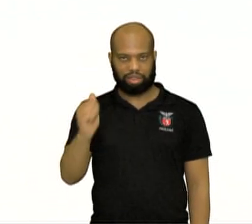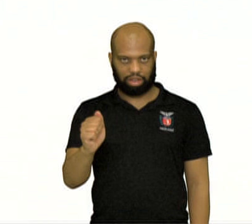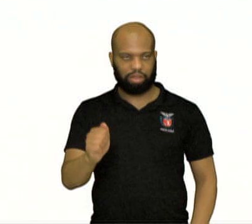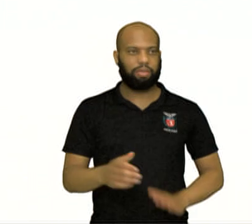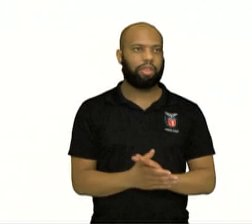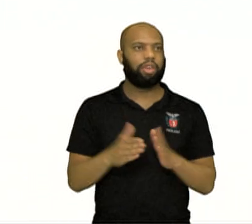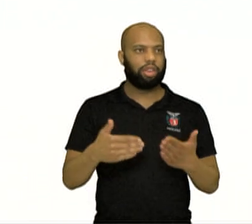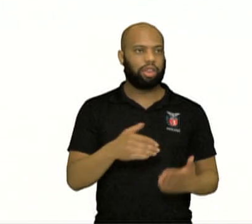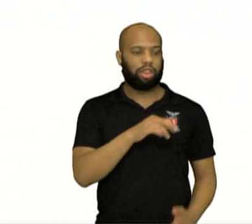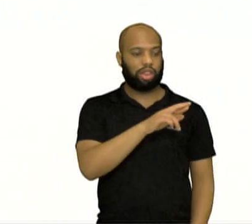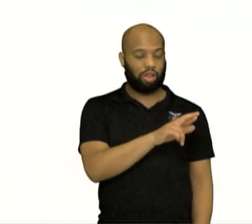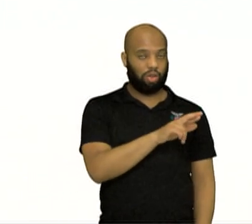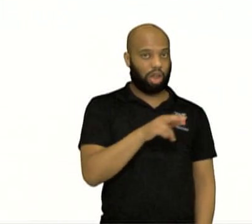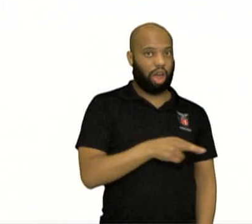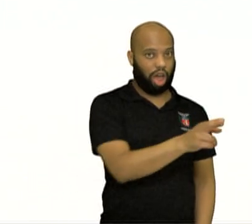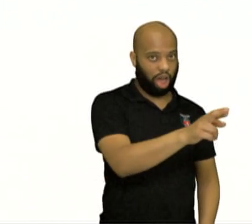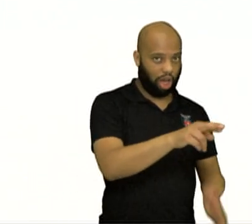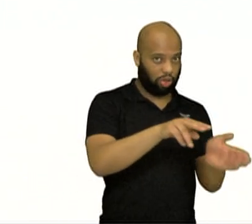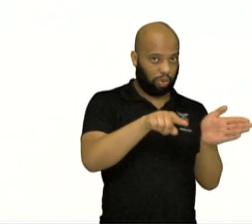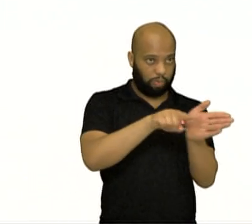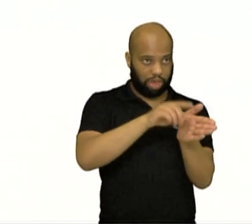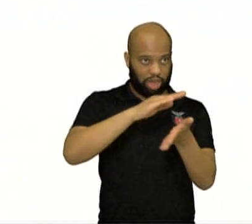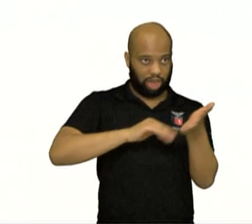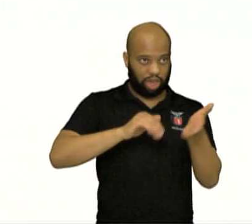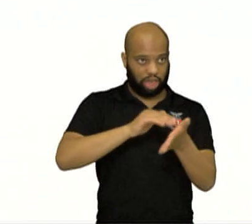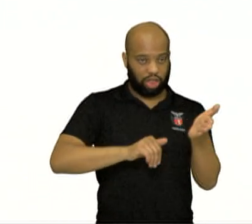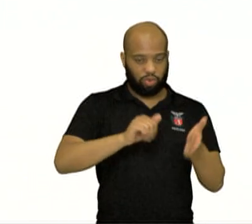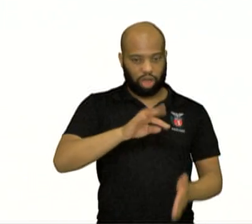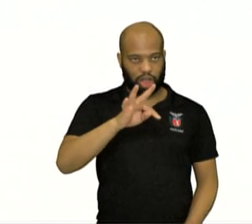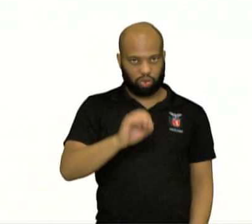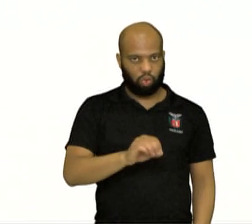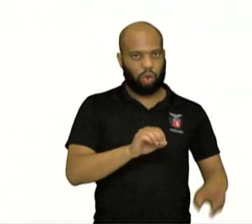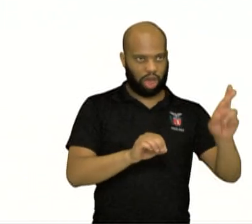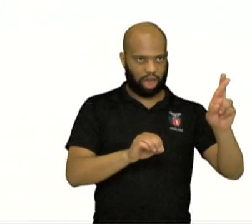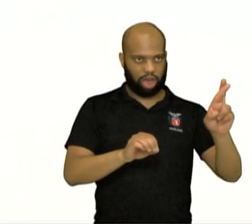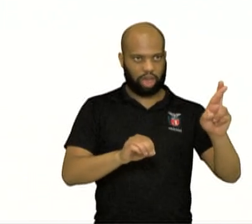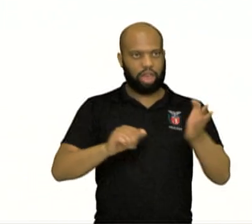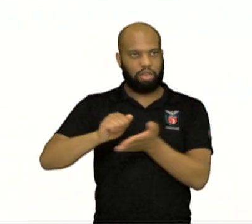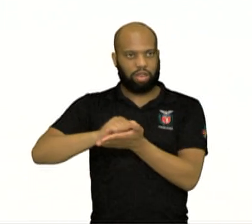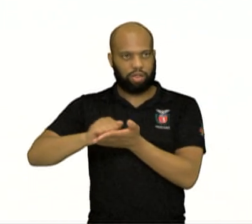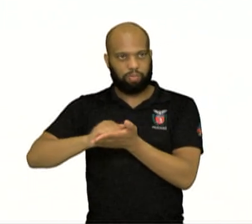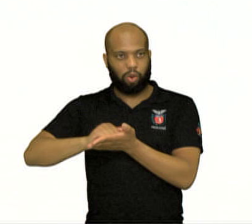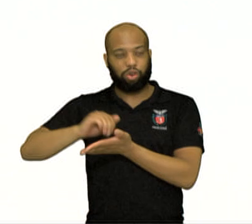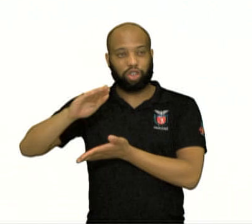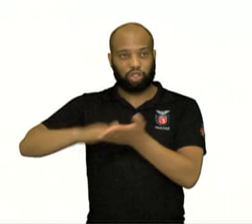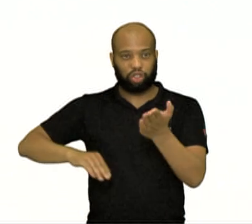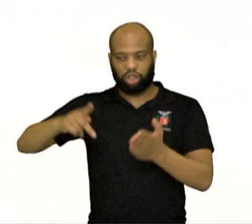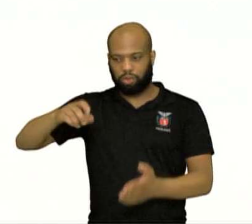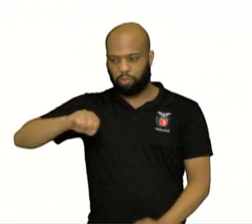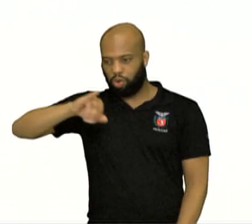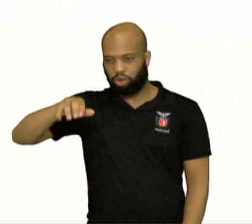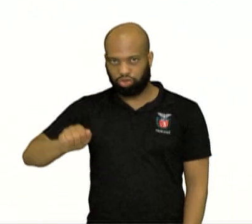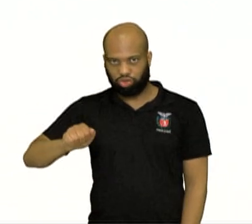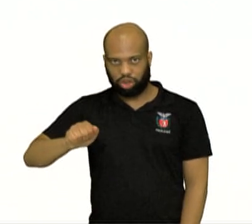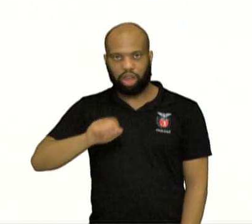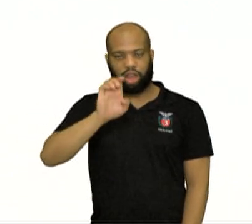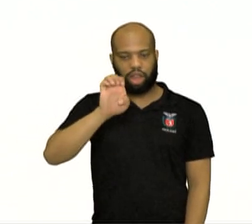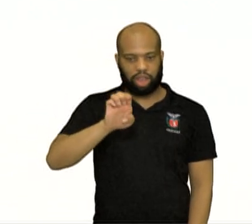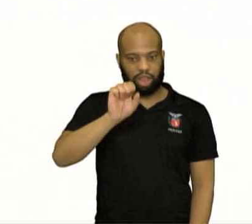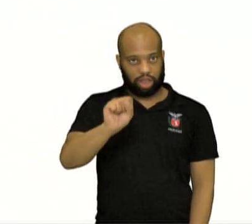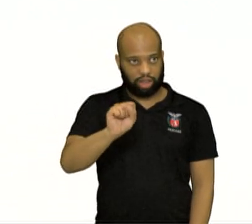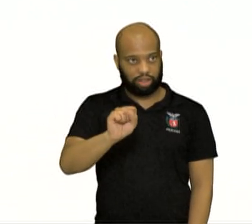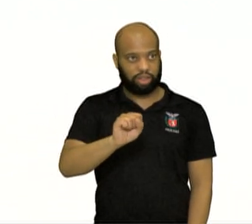- ato R Esponja menos o pão já é o ex é míope tem aqui né o